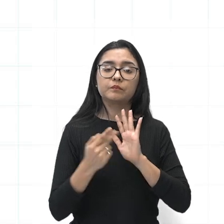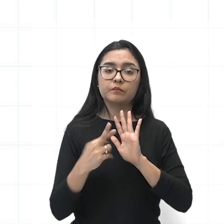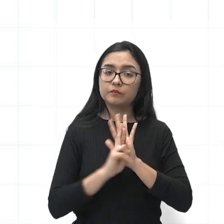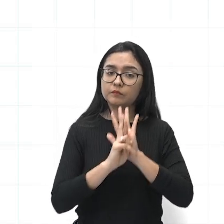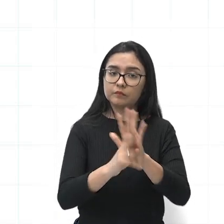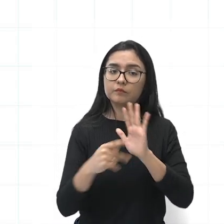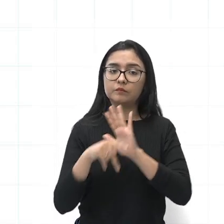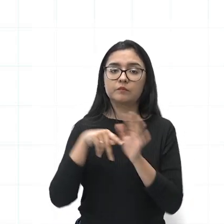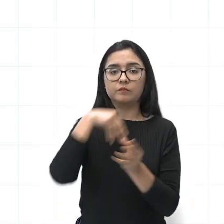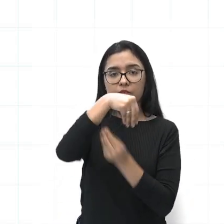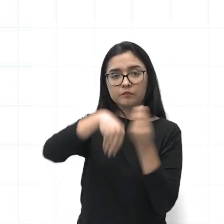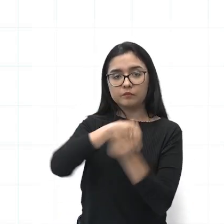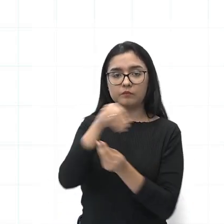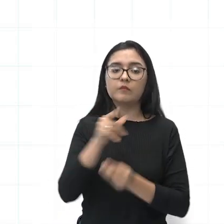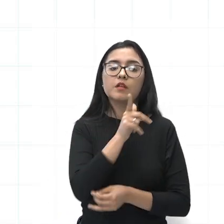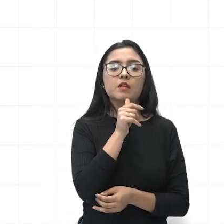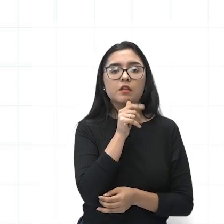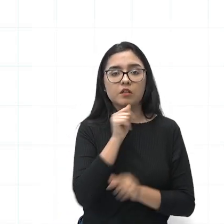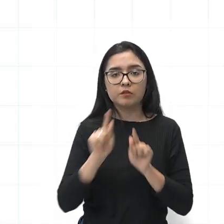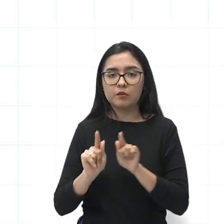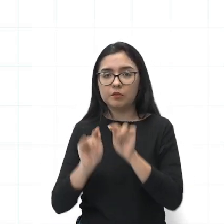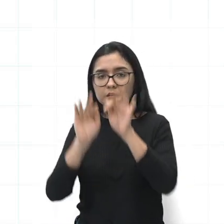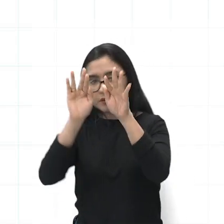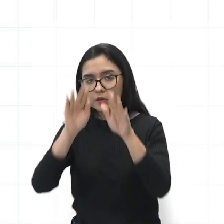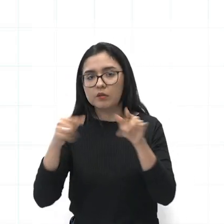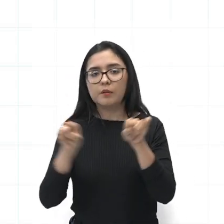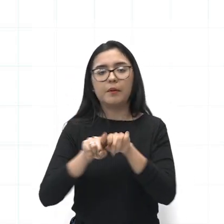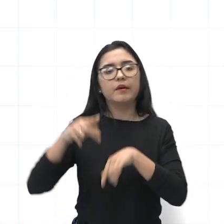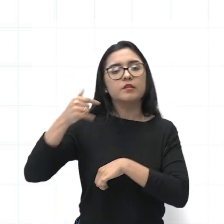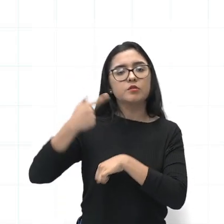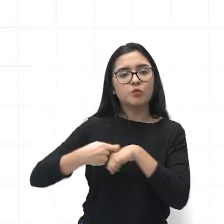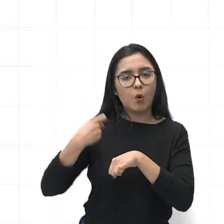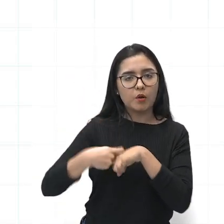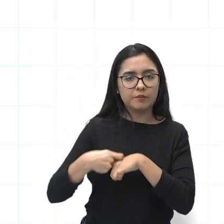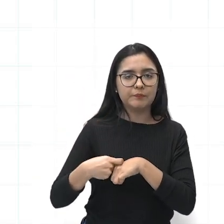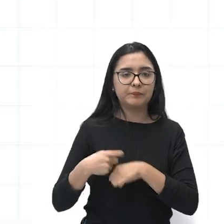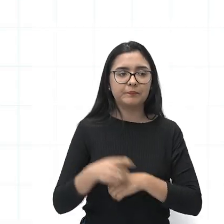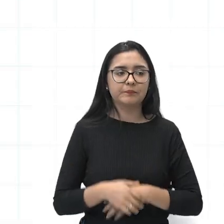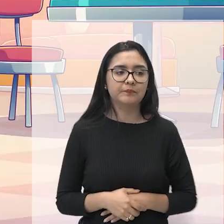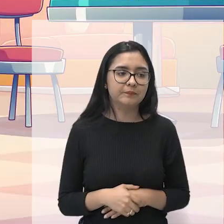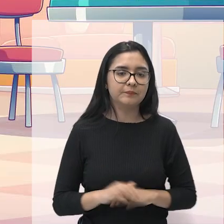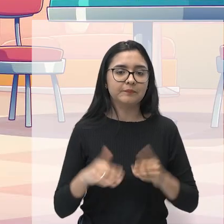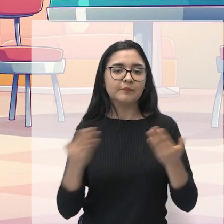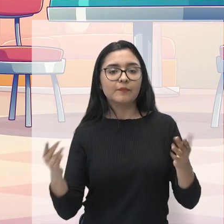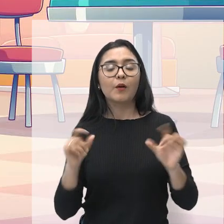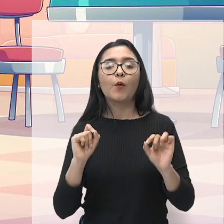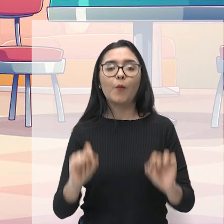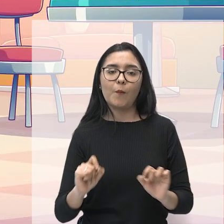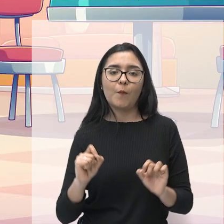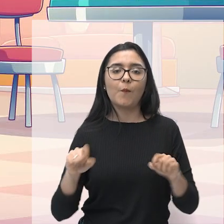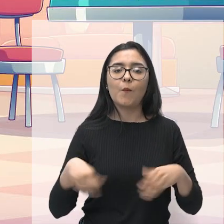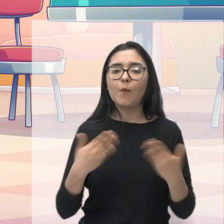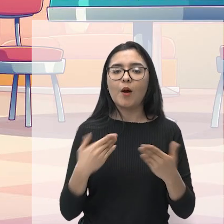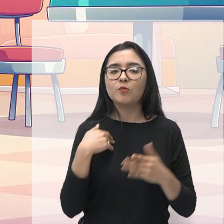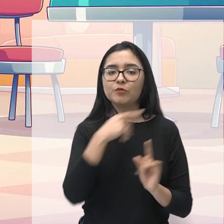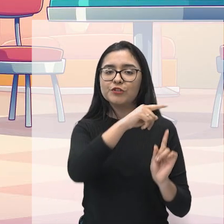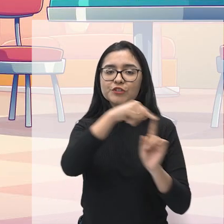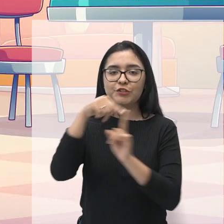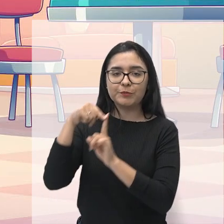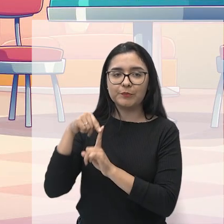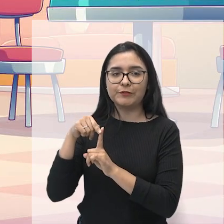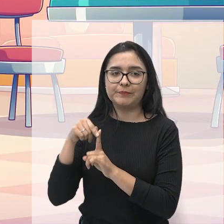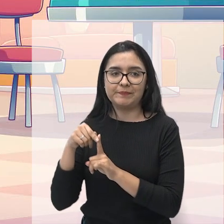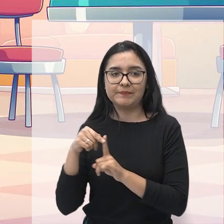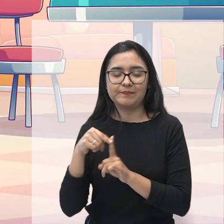das misturas, líquida, gasosa e sólido. E quais são os tipos,